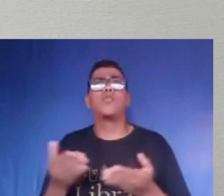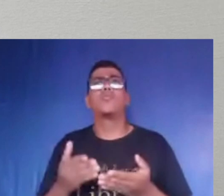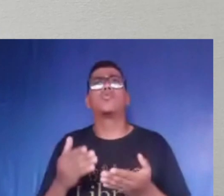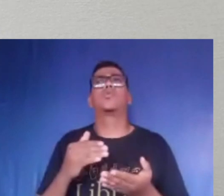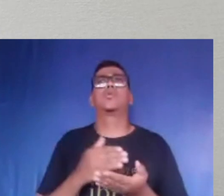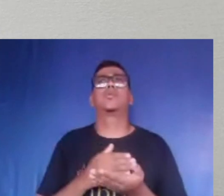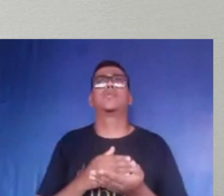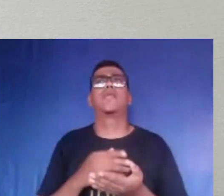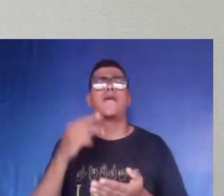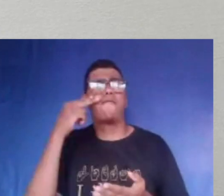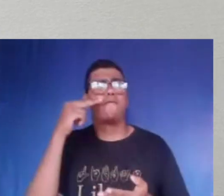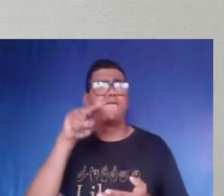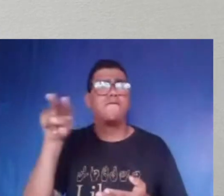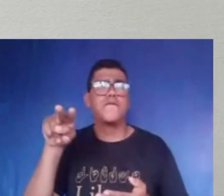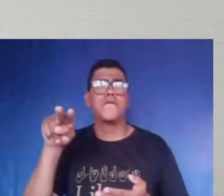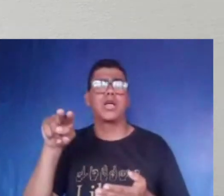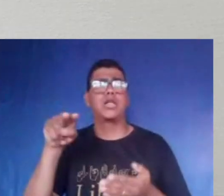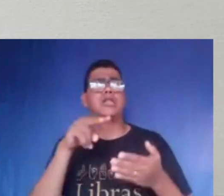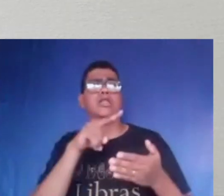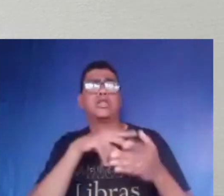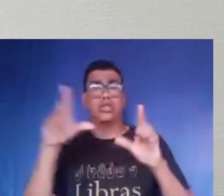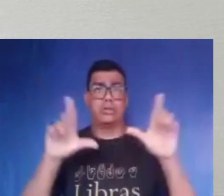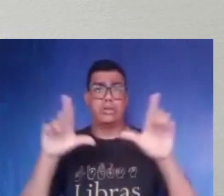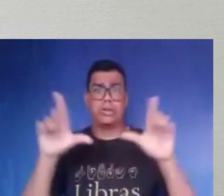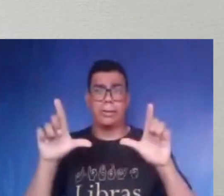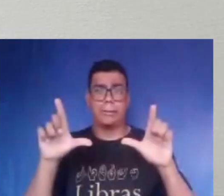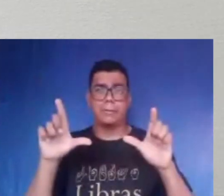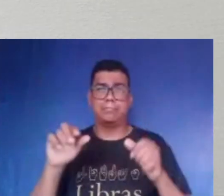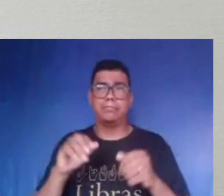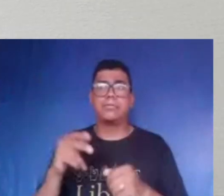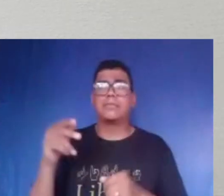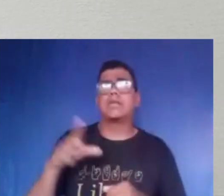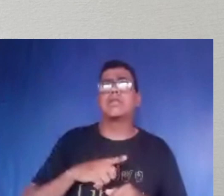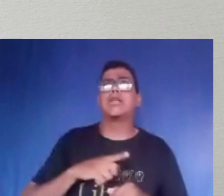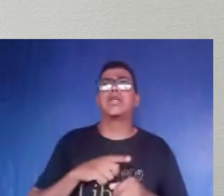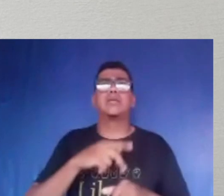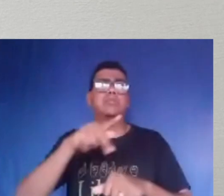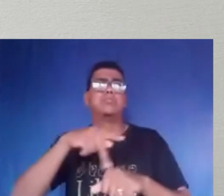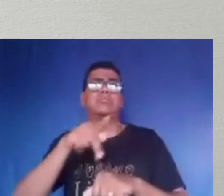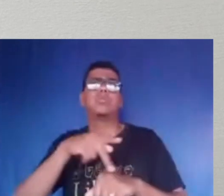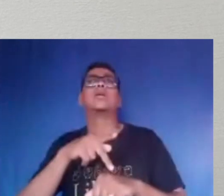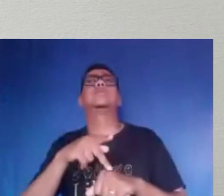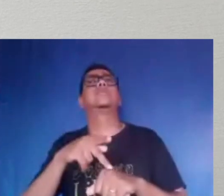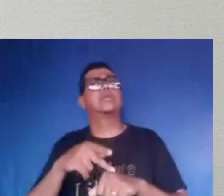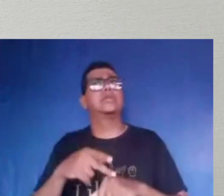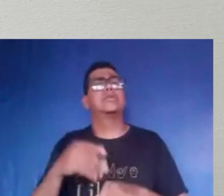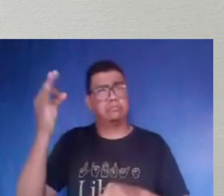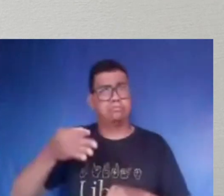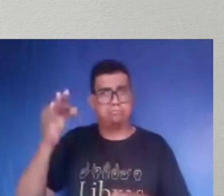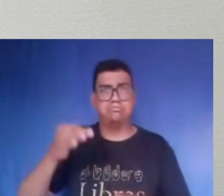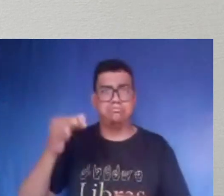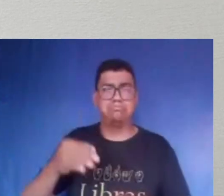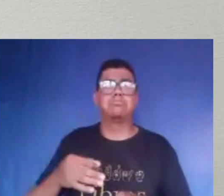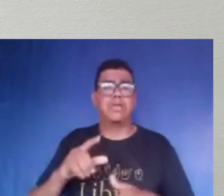o noticiário brasileiro e global, e a gente vê alguns exemplos de lugares que têm conseguido enfrentar isso, né? Um desses lugares é a